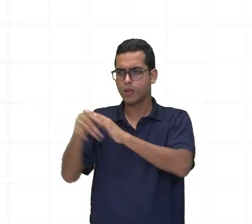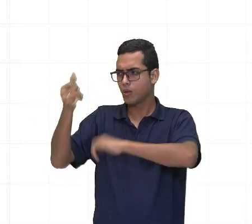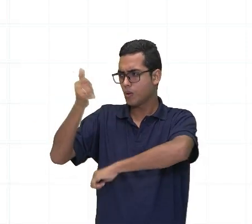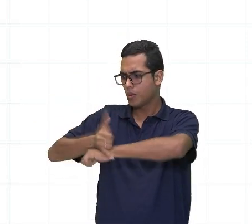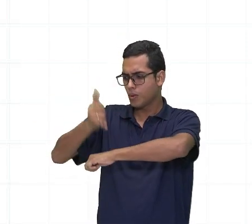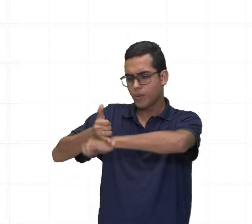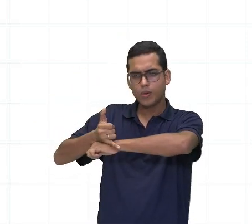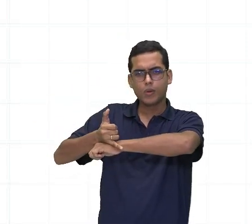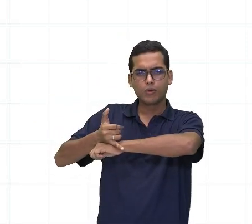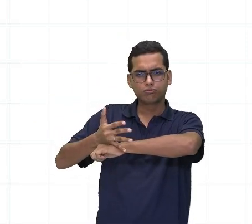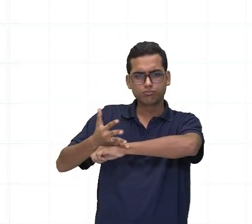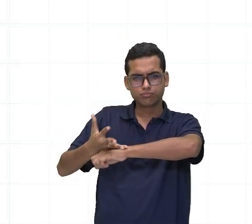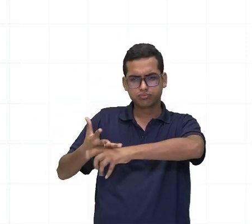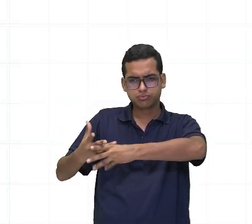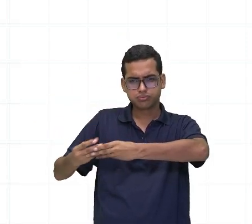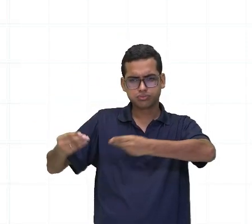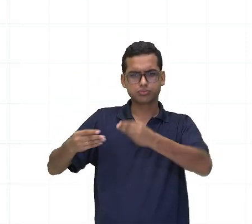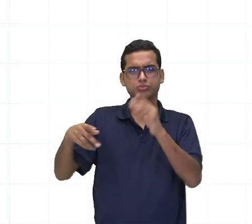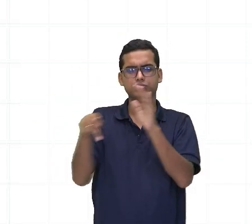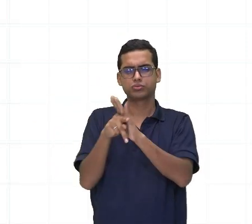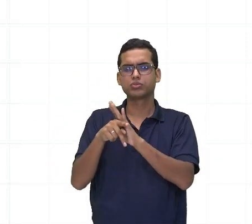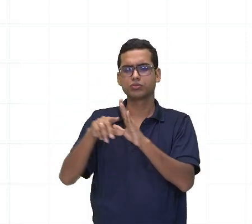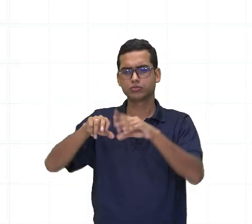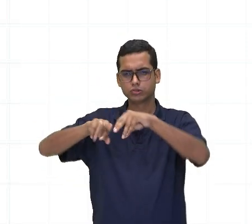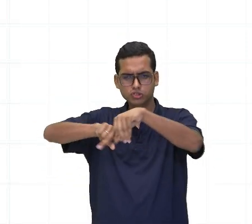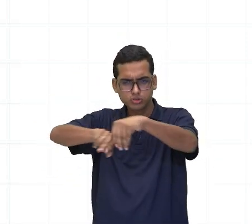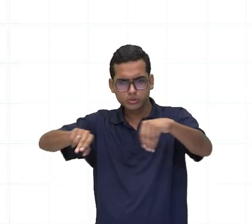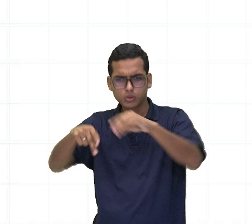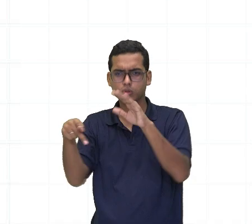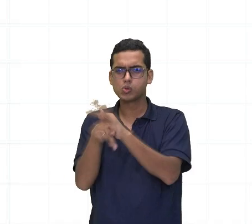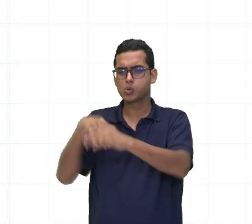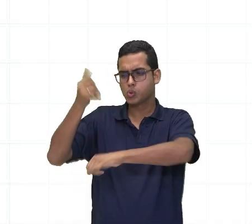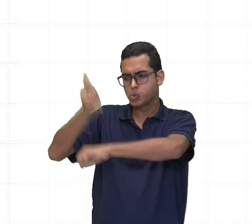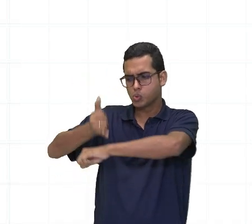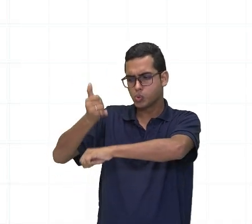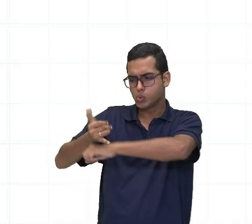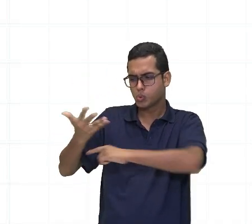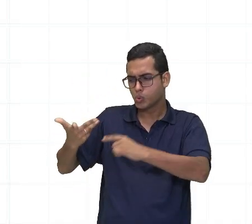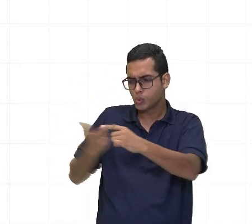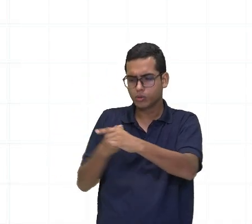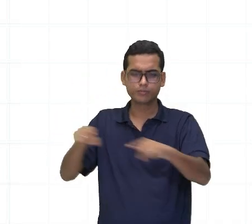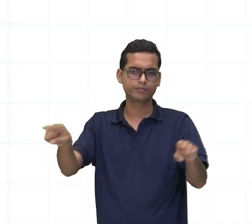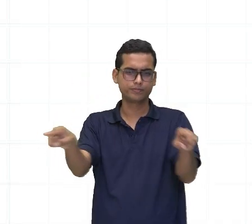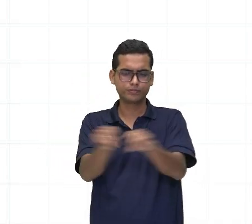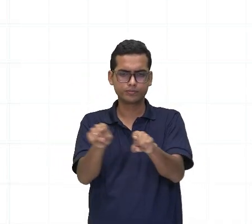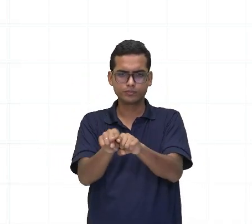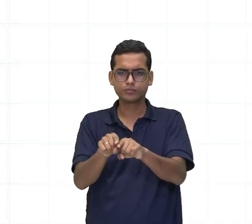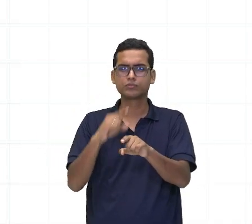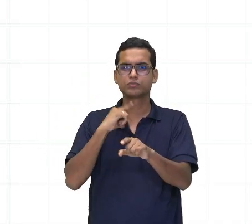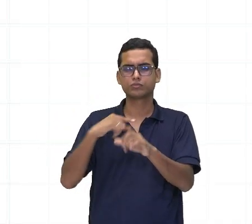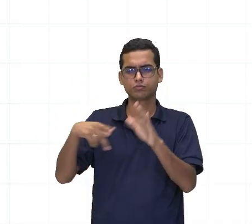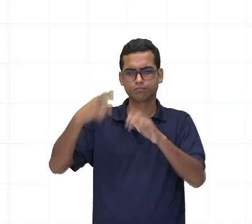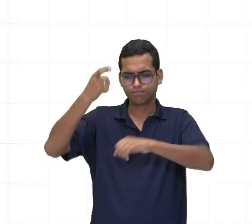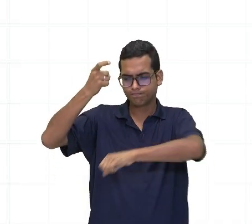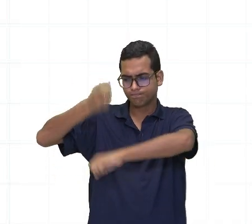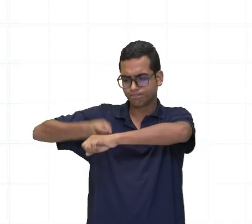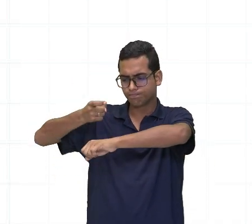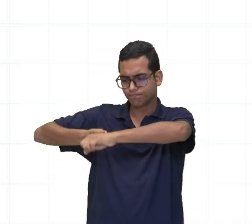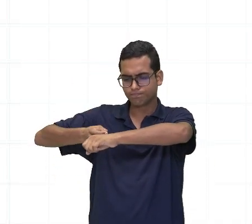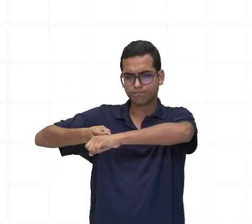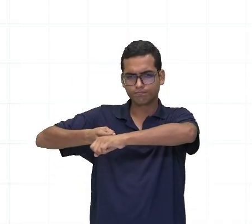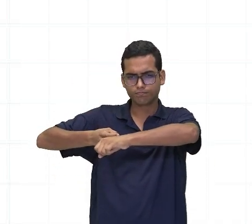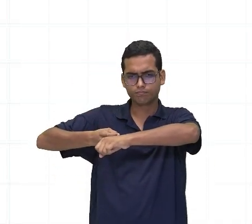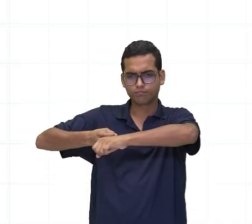é derreter um minério como ferro e outros metais, passando de sólido para líquido. Além